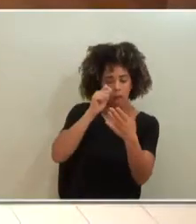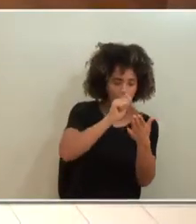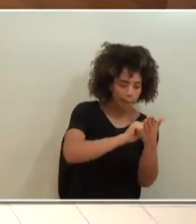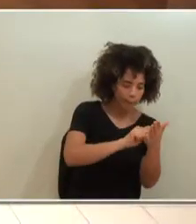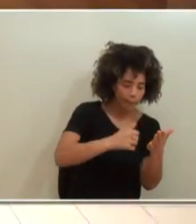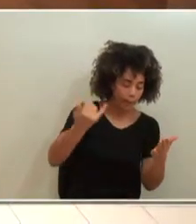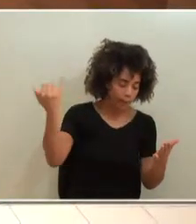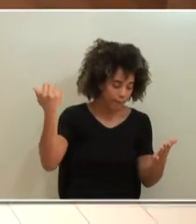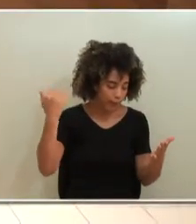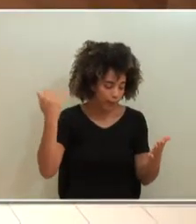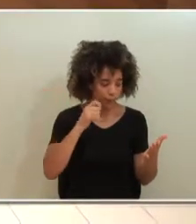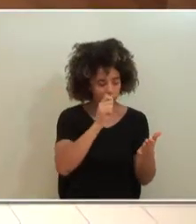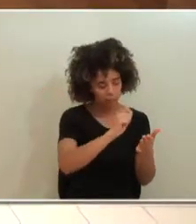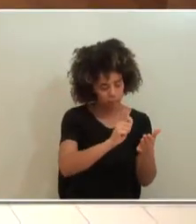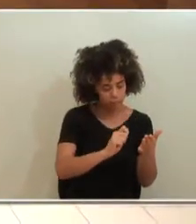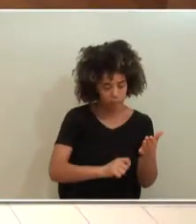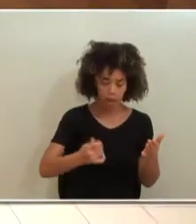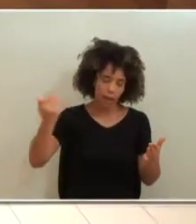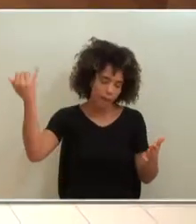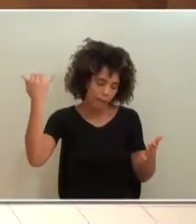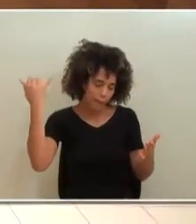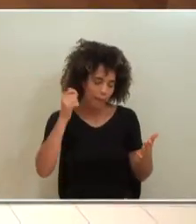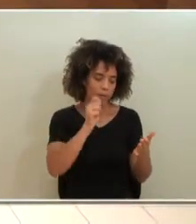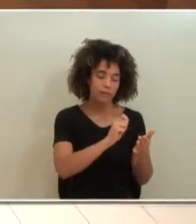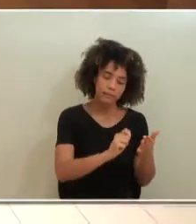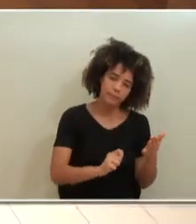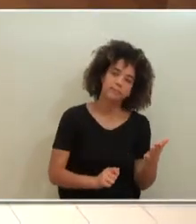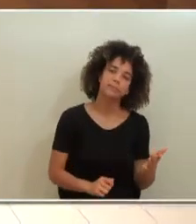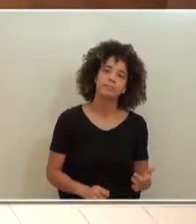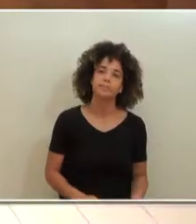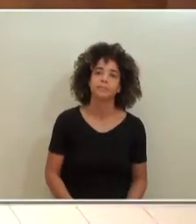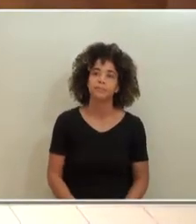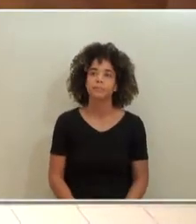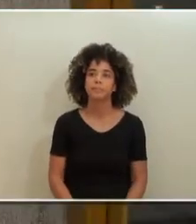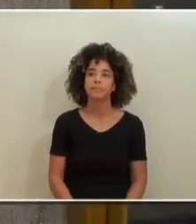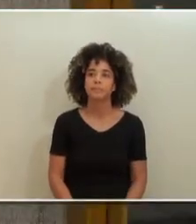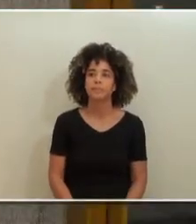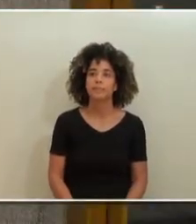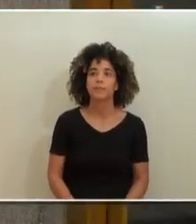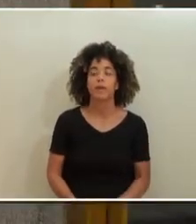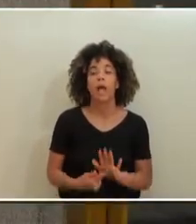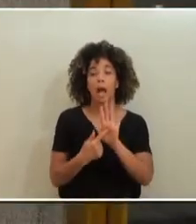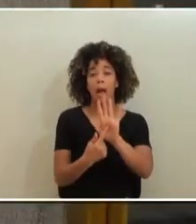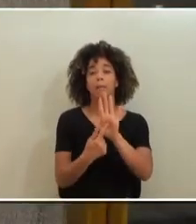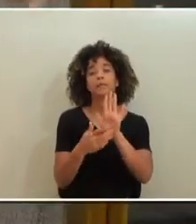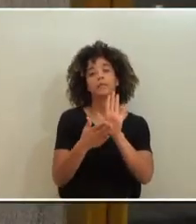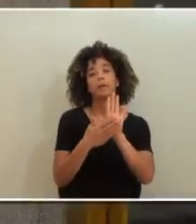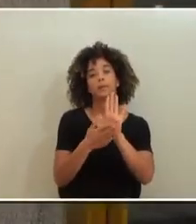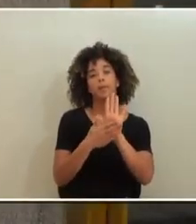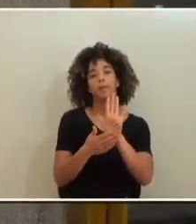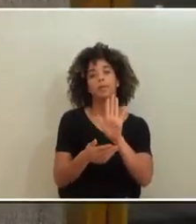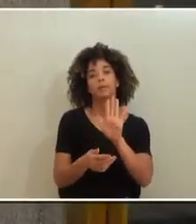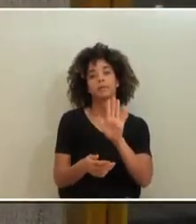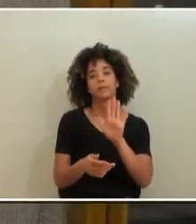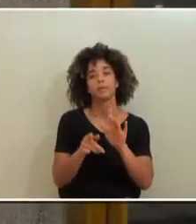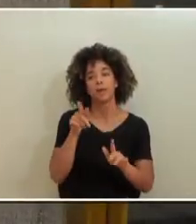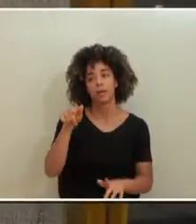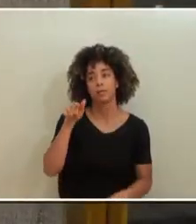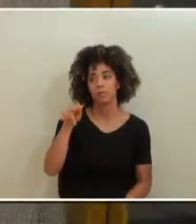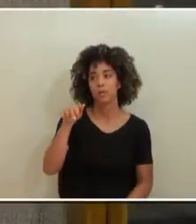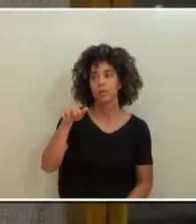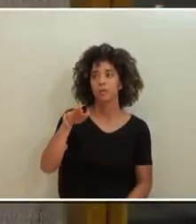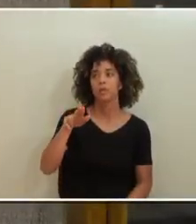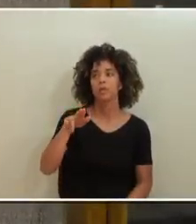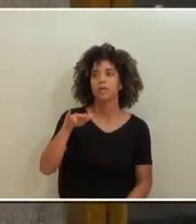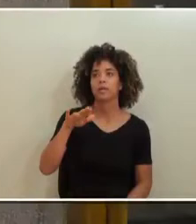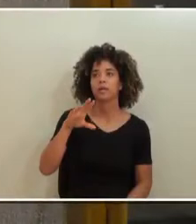Foi. E aí a gente fez isso, e aí a gente apresentou a proposta para o Kiko. Não, o Kiko nem pensou duas vezes. Não,